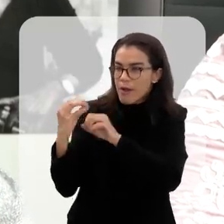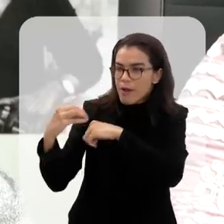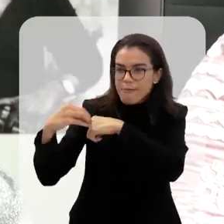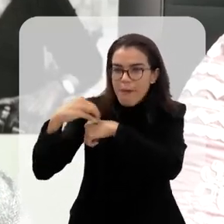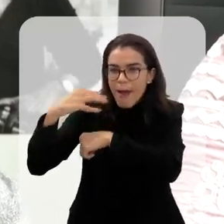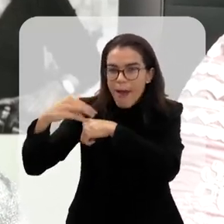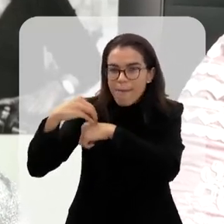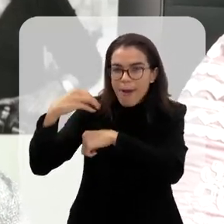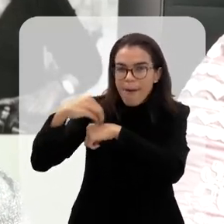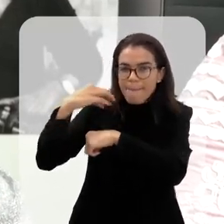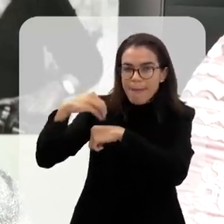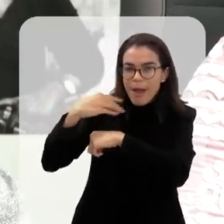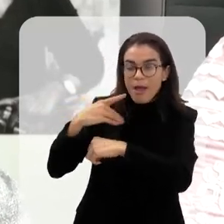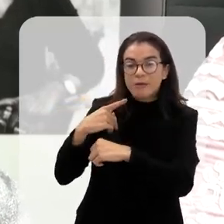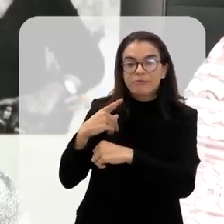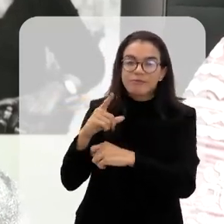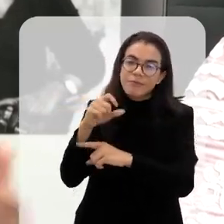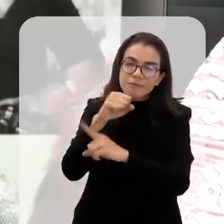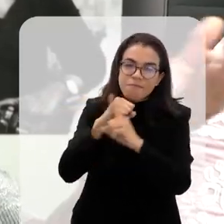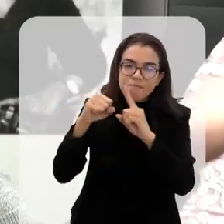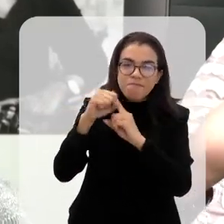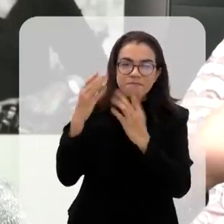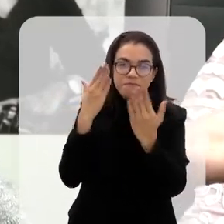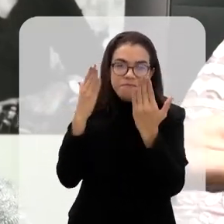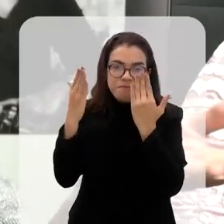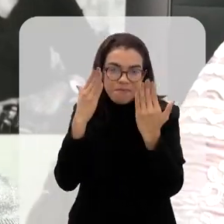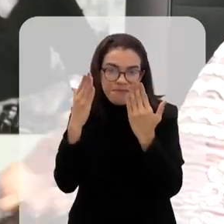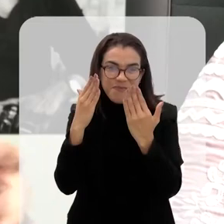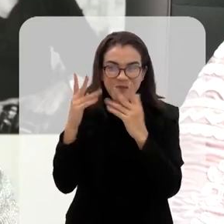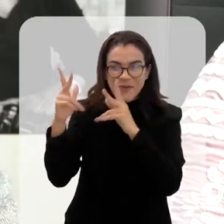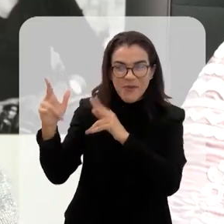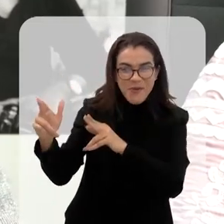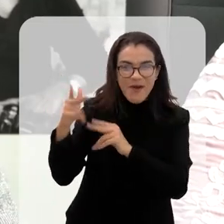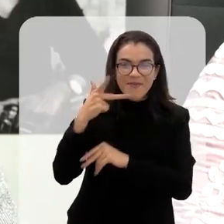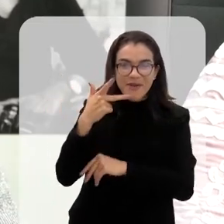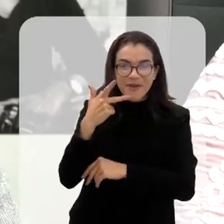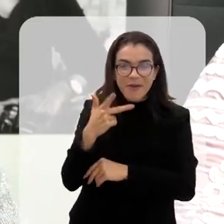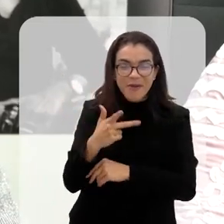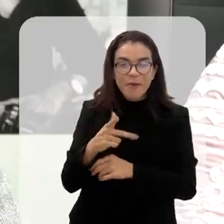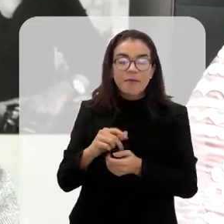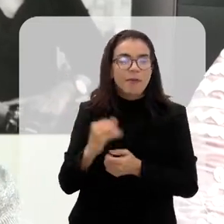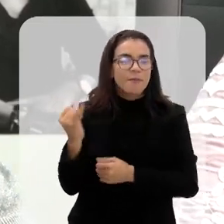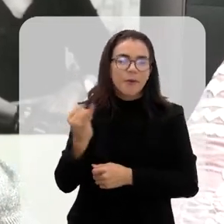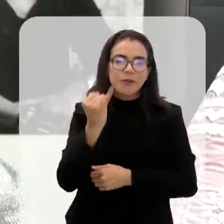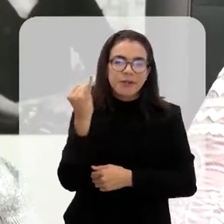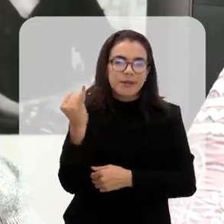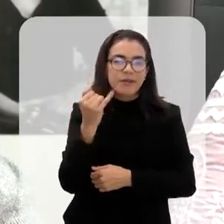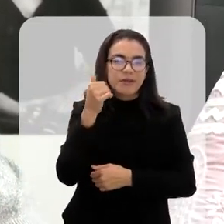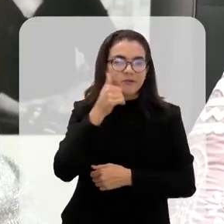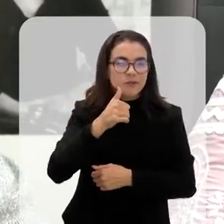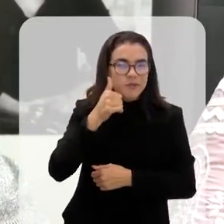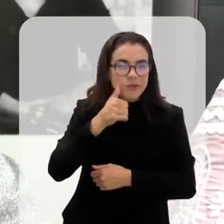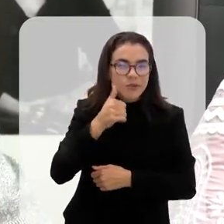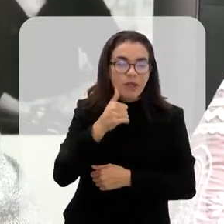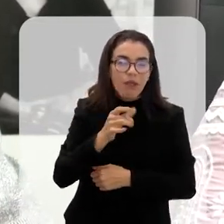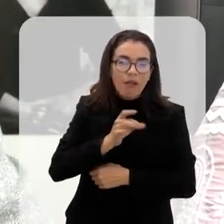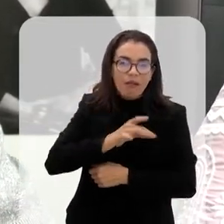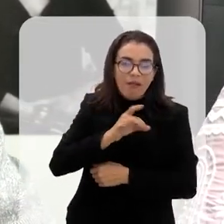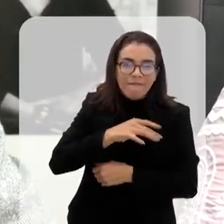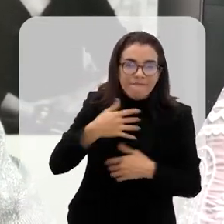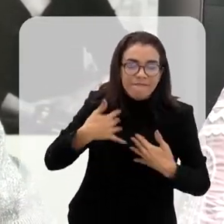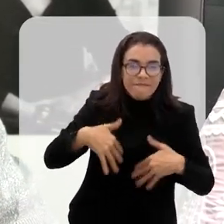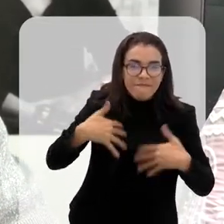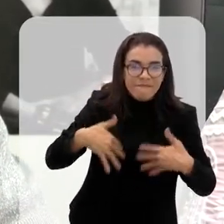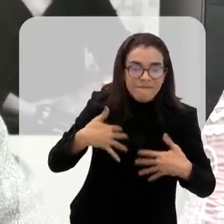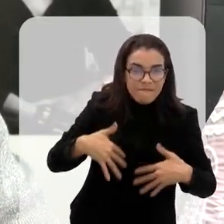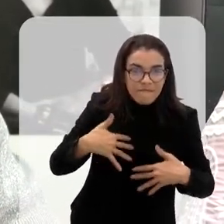trabalho informativo, psicossocial, como já foi falado aqui, que é muito importante. As mulheres têm